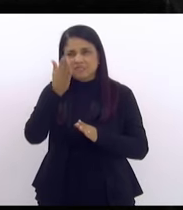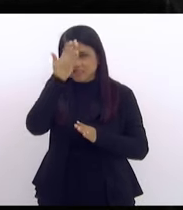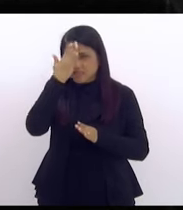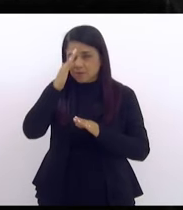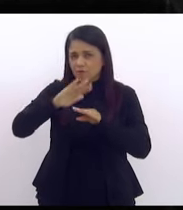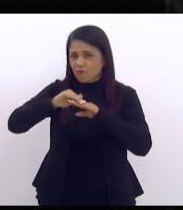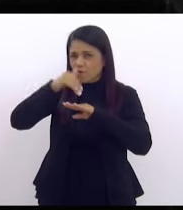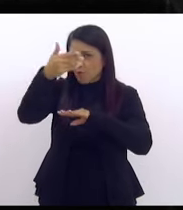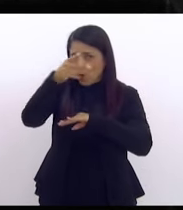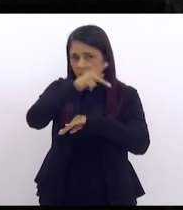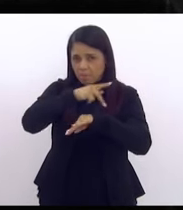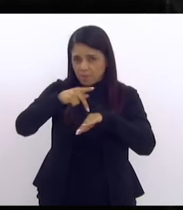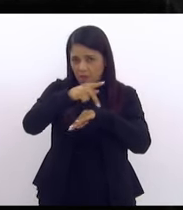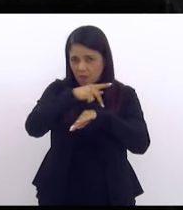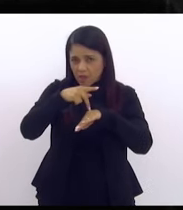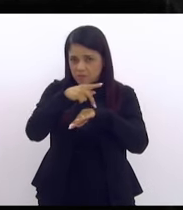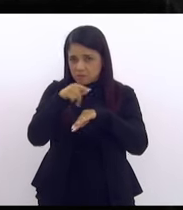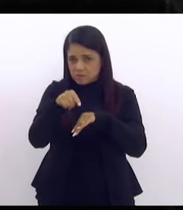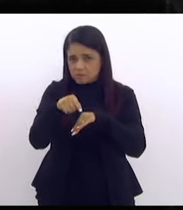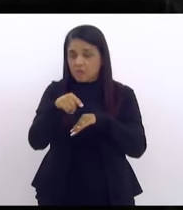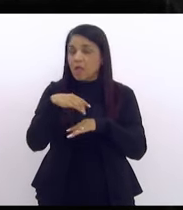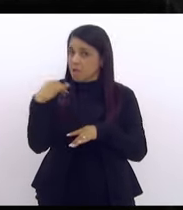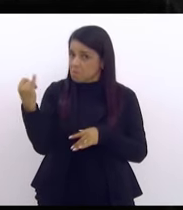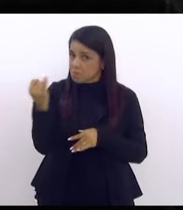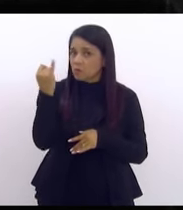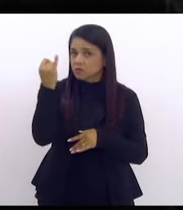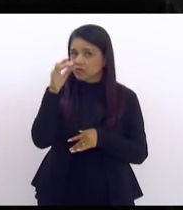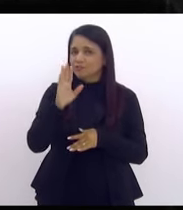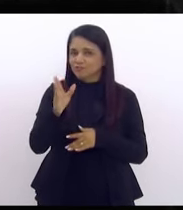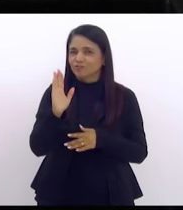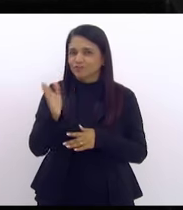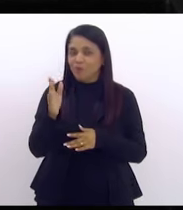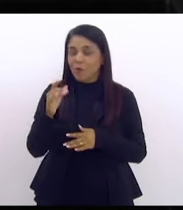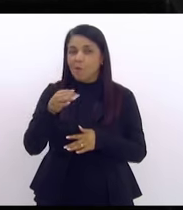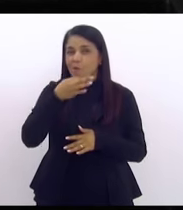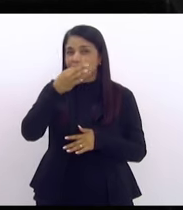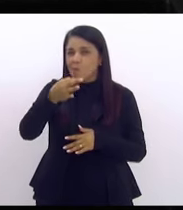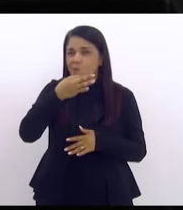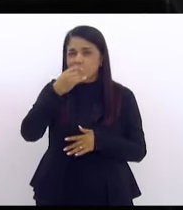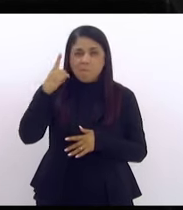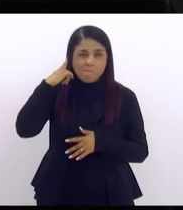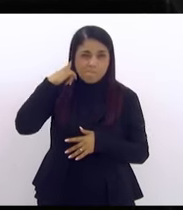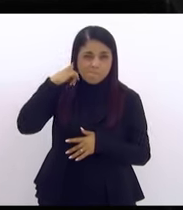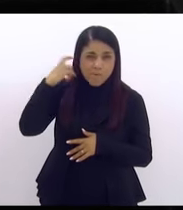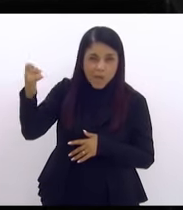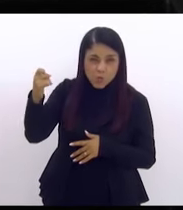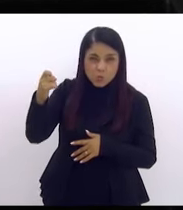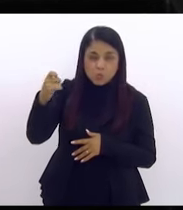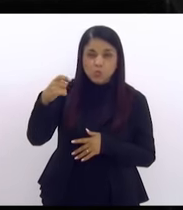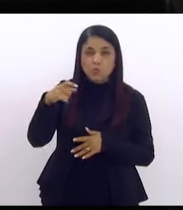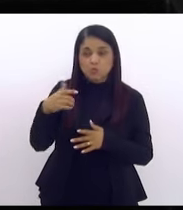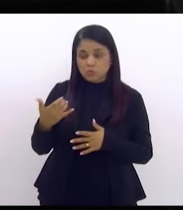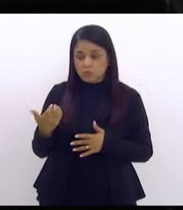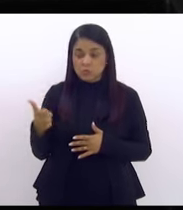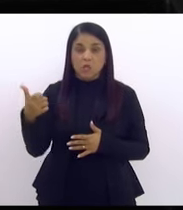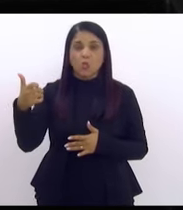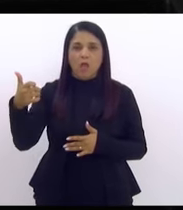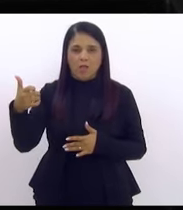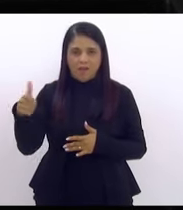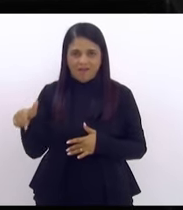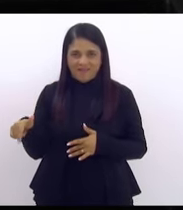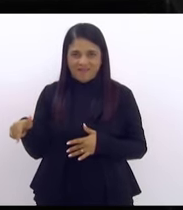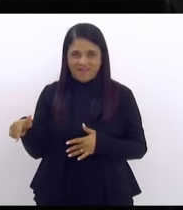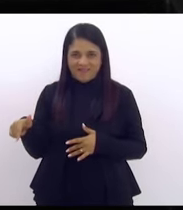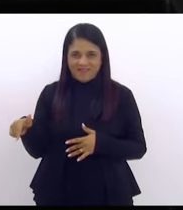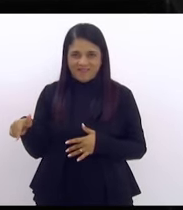país, sabe o quanto chama atenção, porque é um barulho muito alto que se dá no nosso celular. E eu